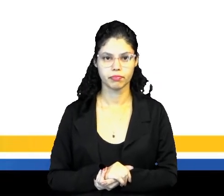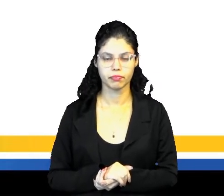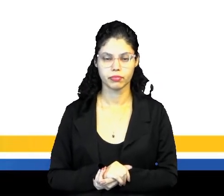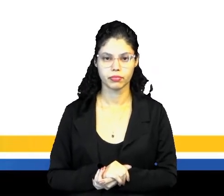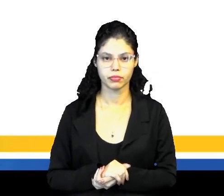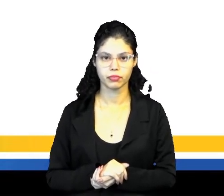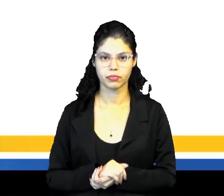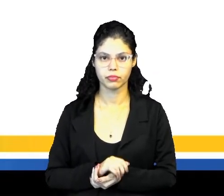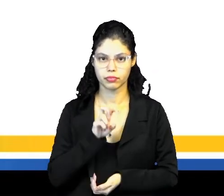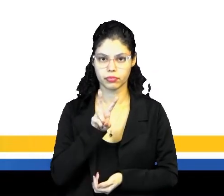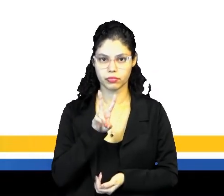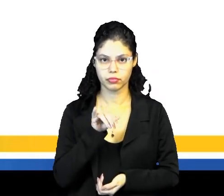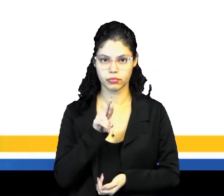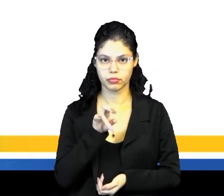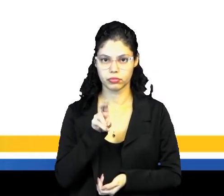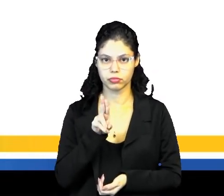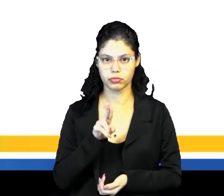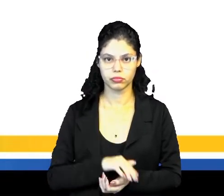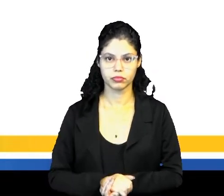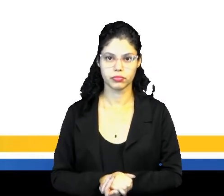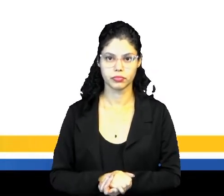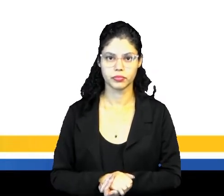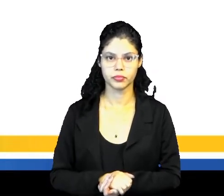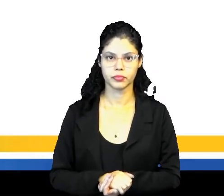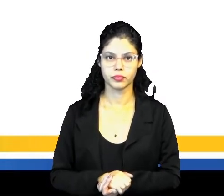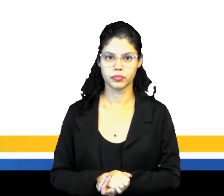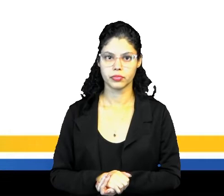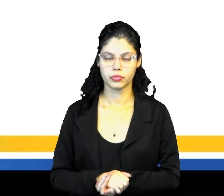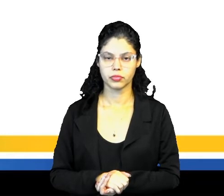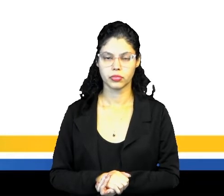over significa virar.